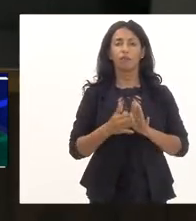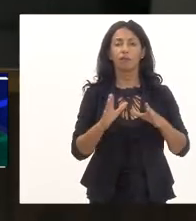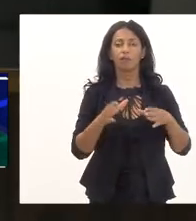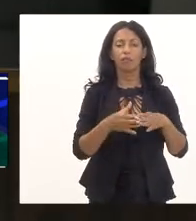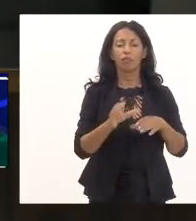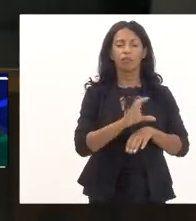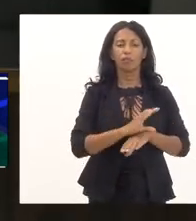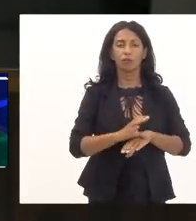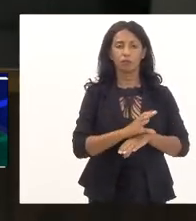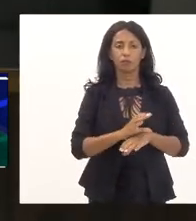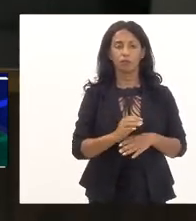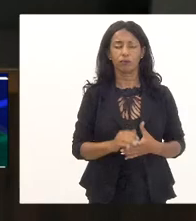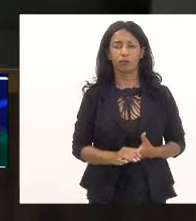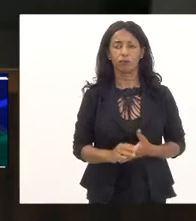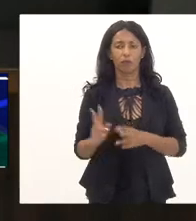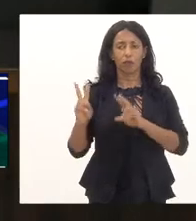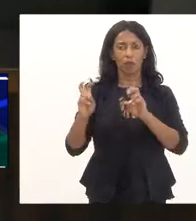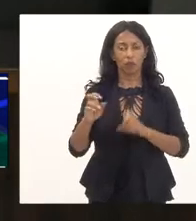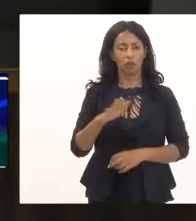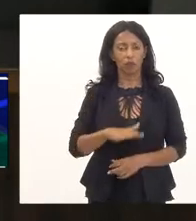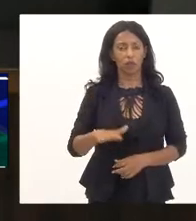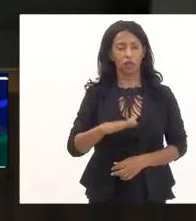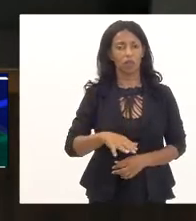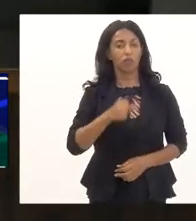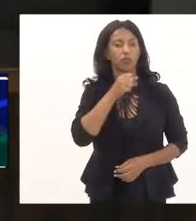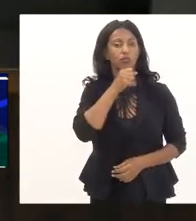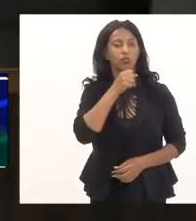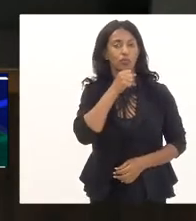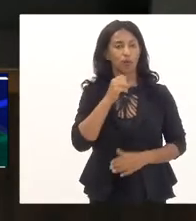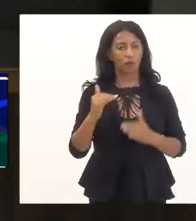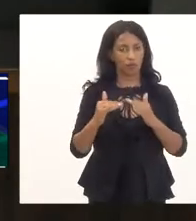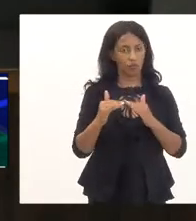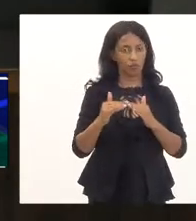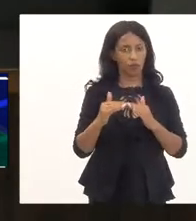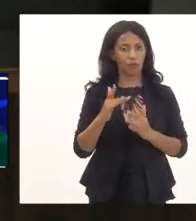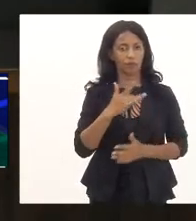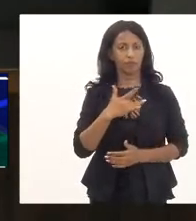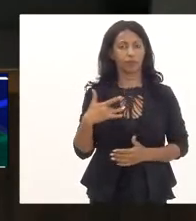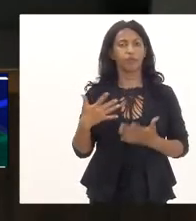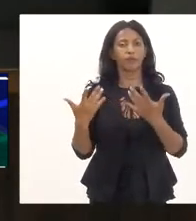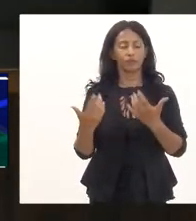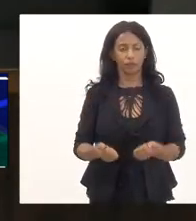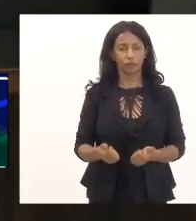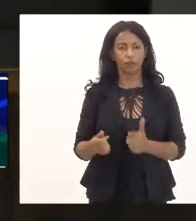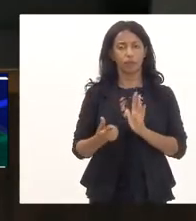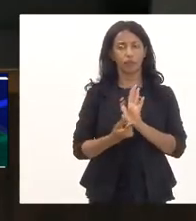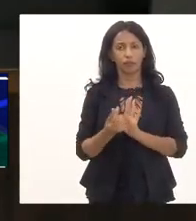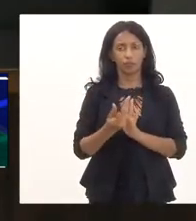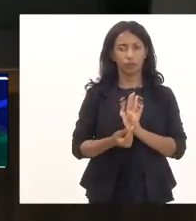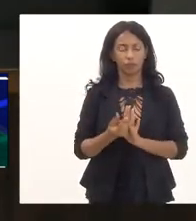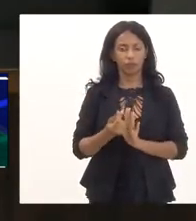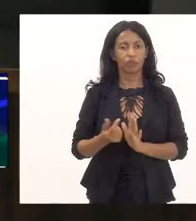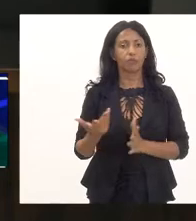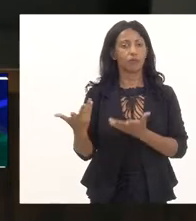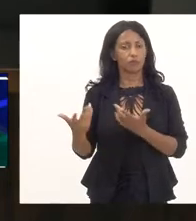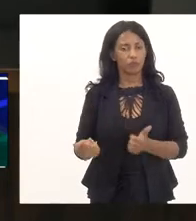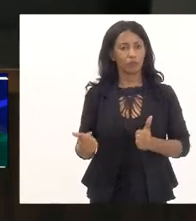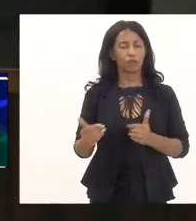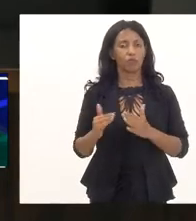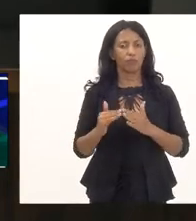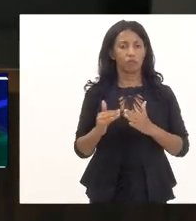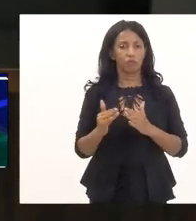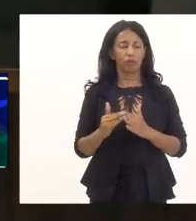de Constituição e Justiça pela condicionalidade. Assunto da criança, do adolescente e do idoso, favorável. De saúde, favorável. De orçamento, finanças, fiscalização financeira e